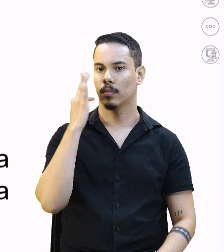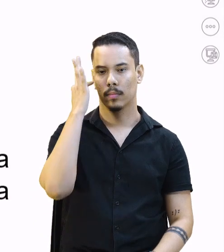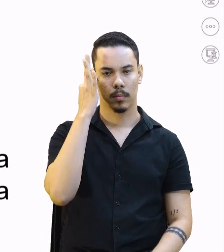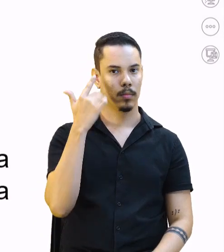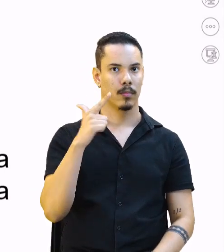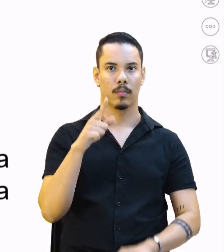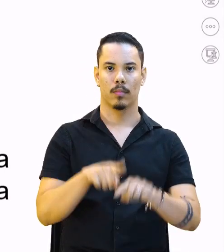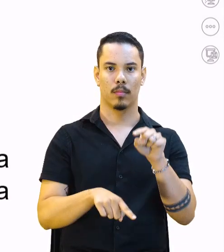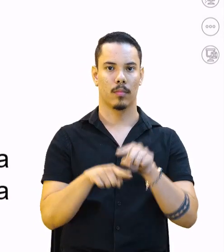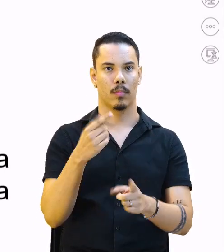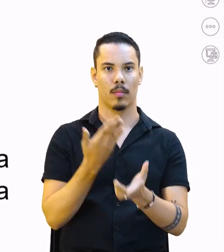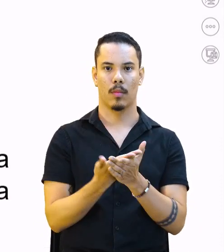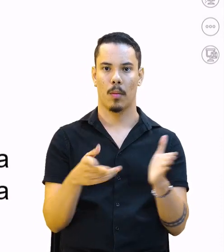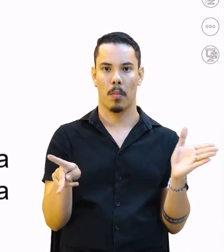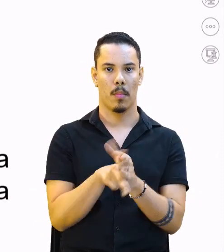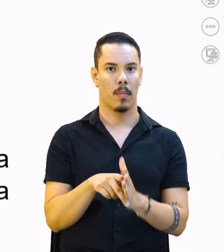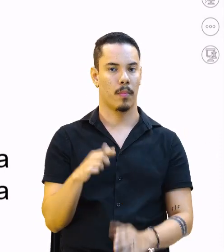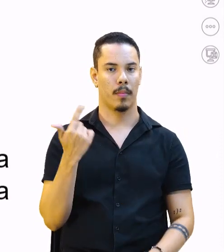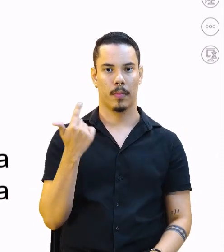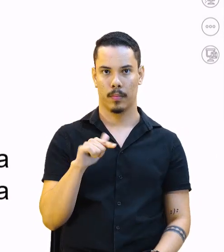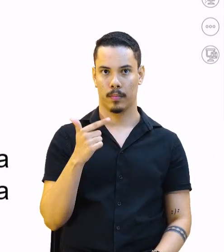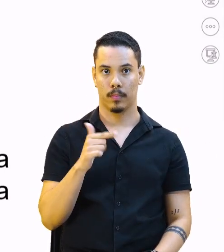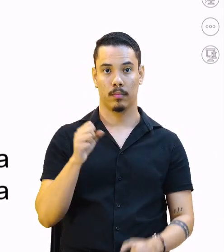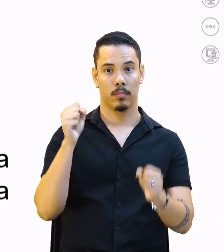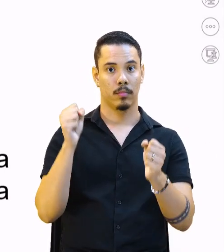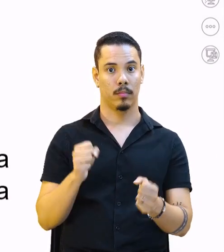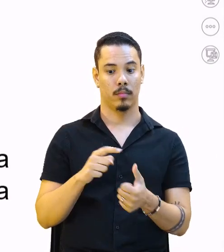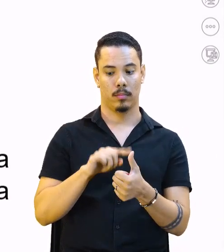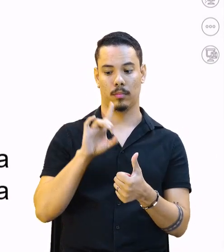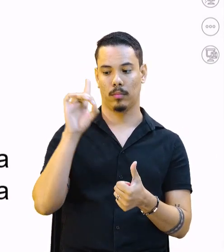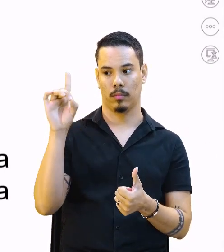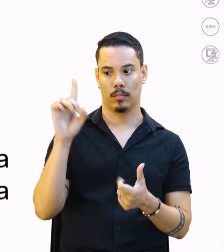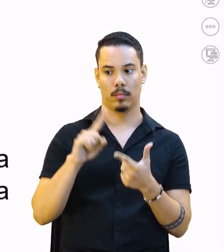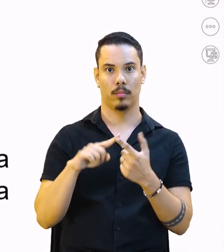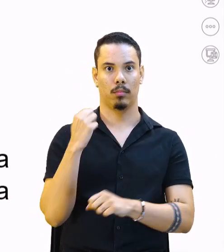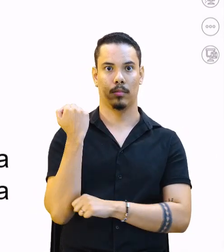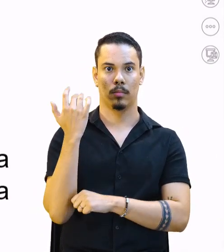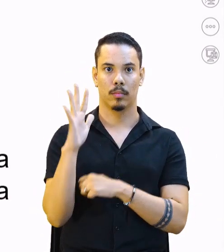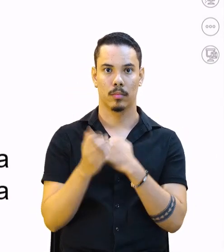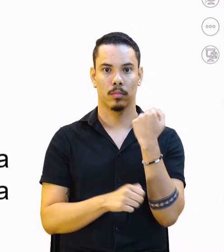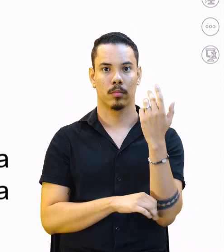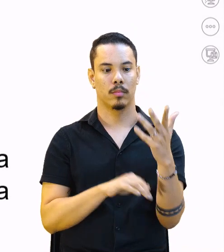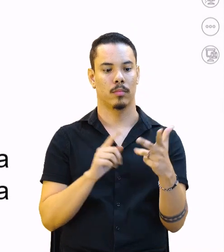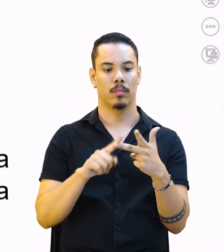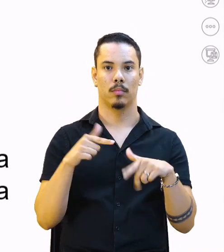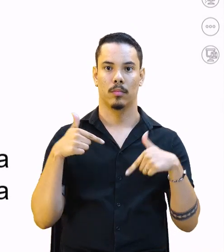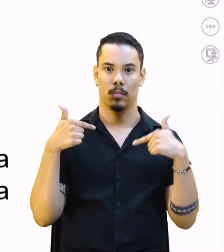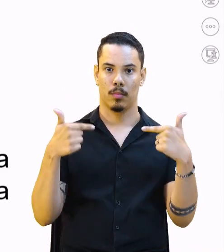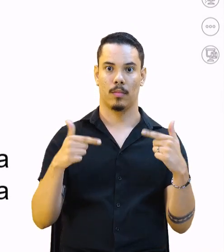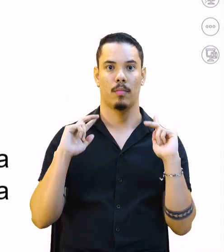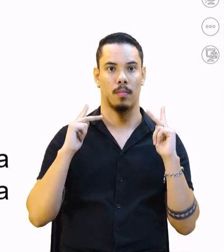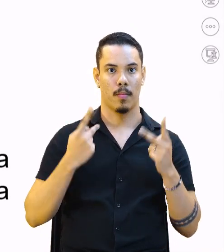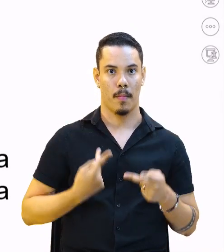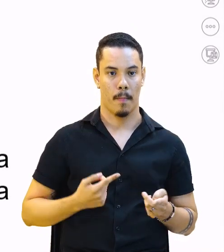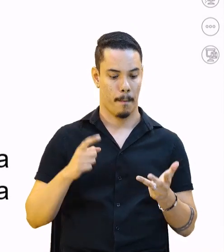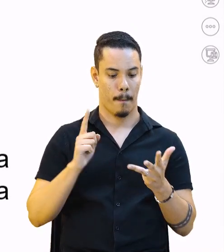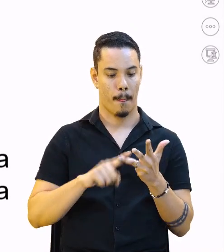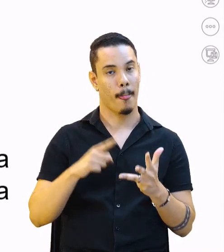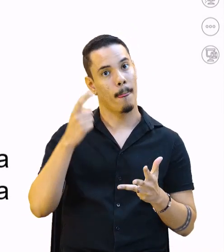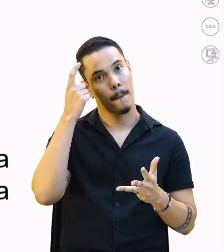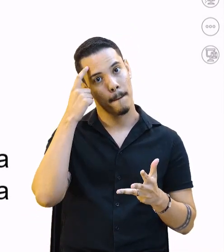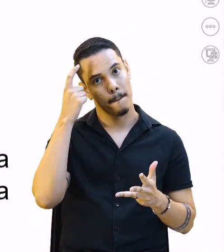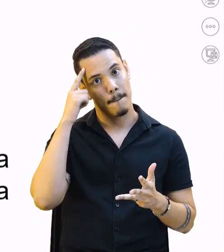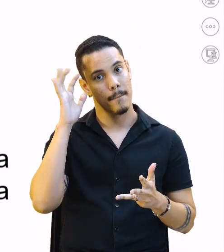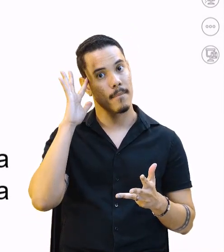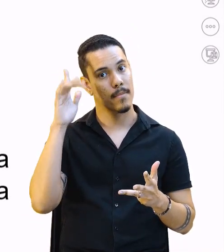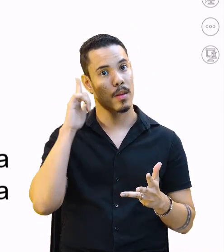objeto de estudo próprio. Pode ser Deus, a natureza, pode ser as ações humanas, pode ser o pensamento, pode ser a